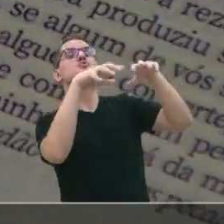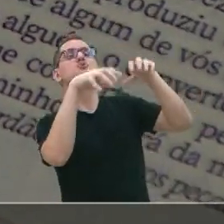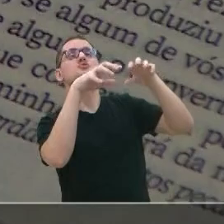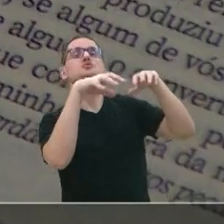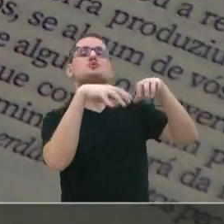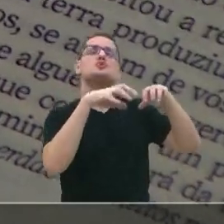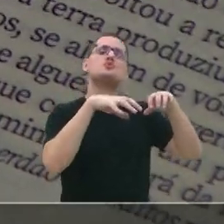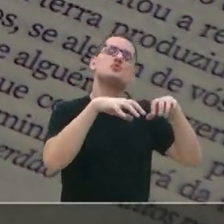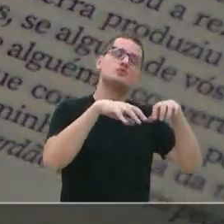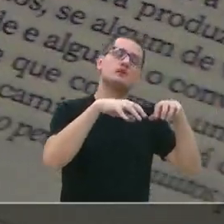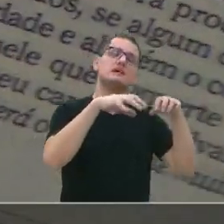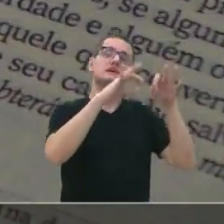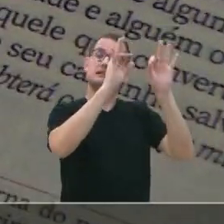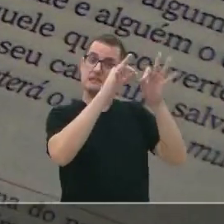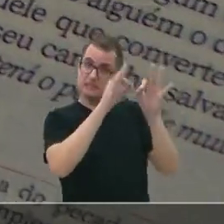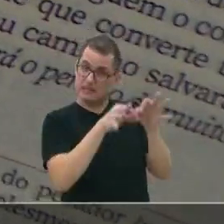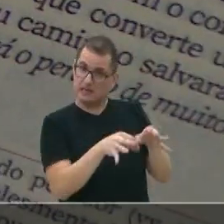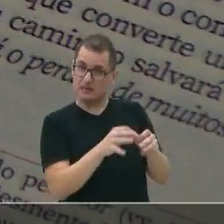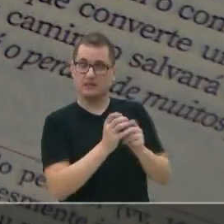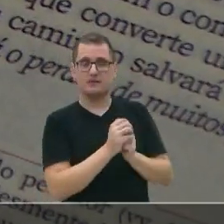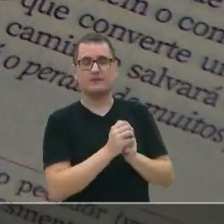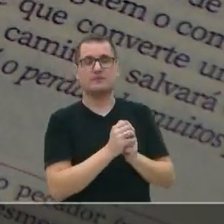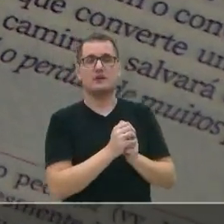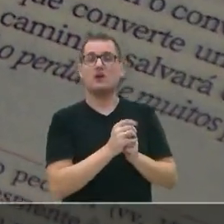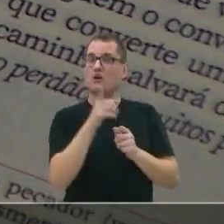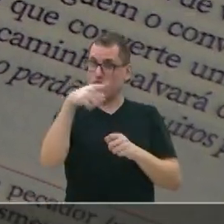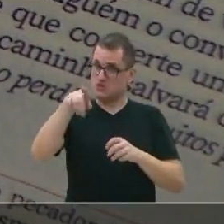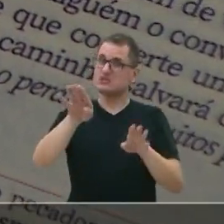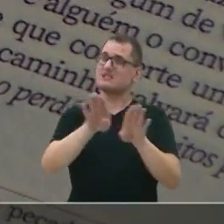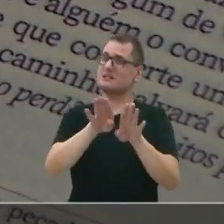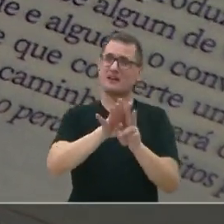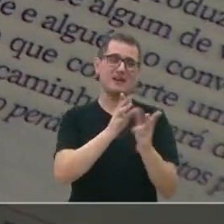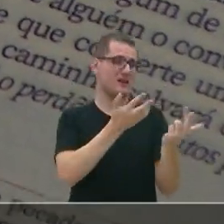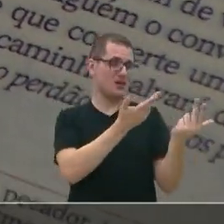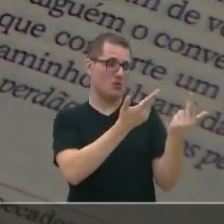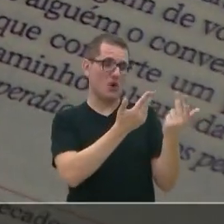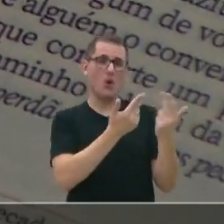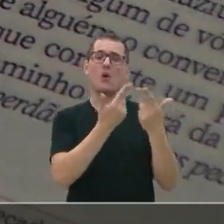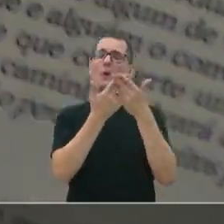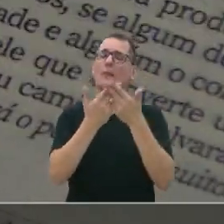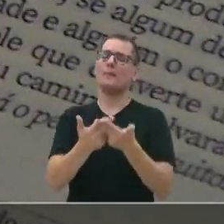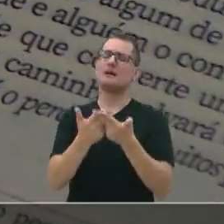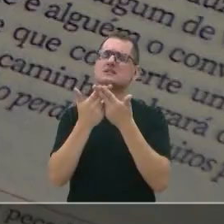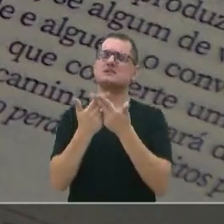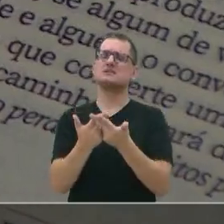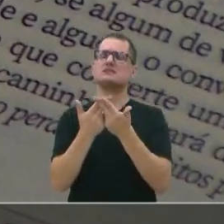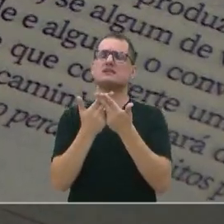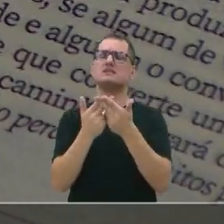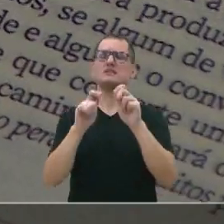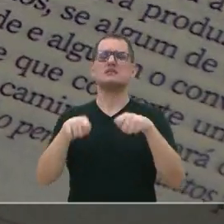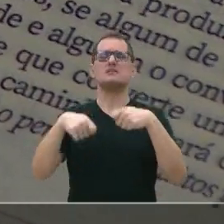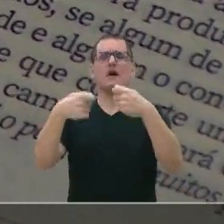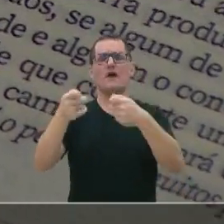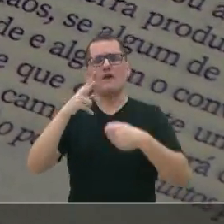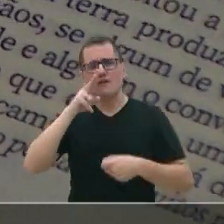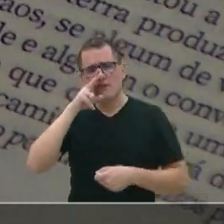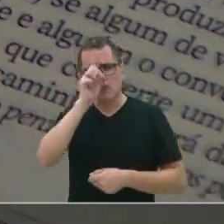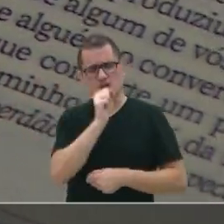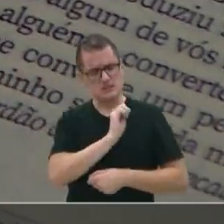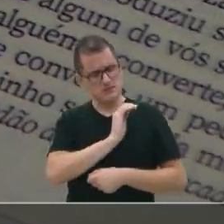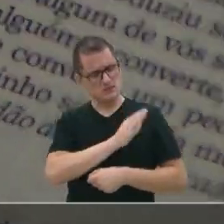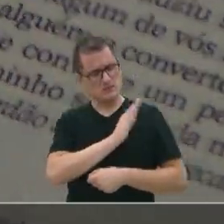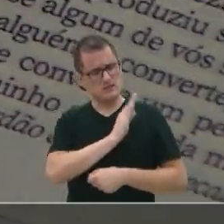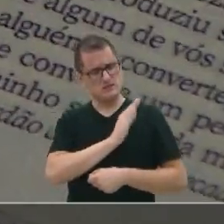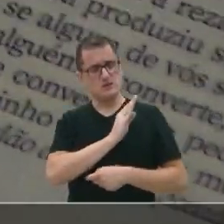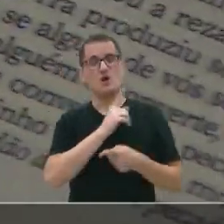ou tardias. Tende também vós paciência, fortalecei-vos os corações,